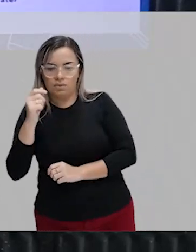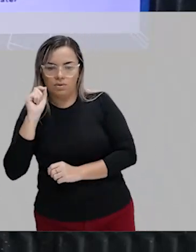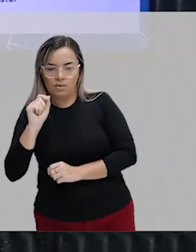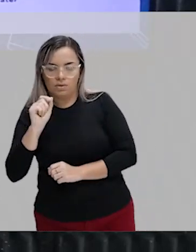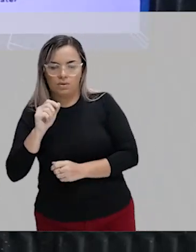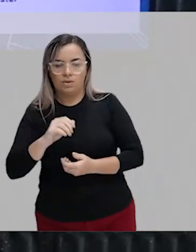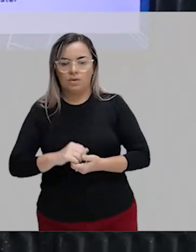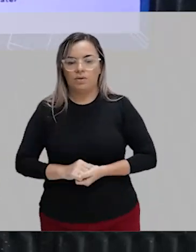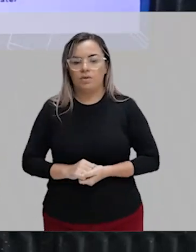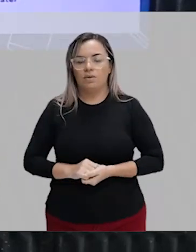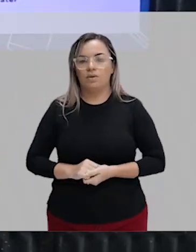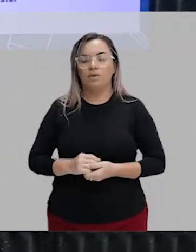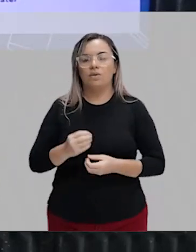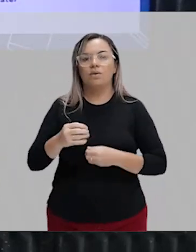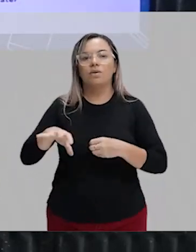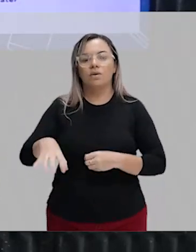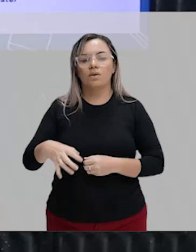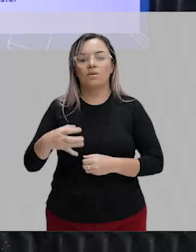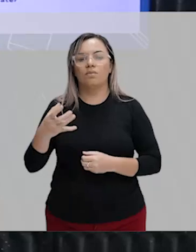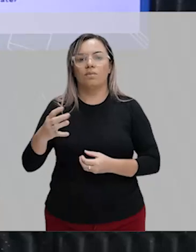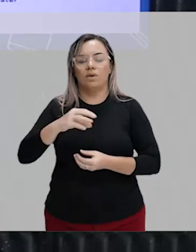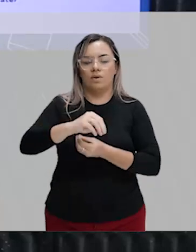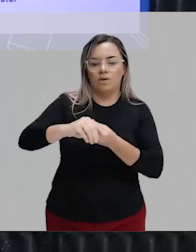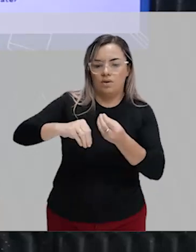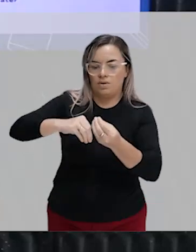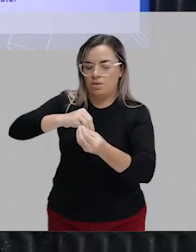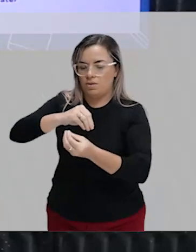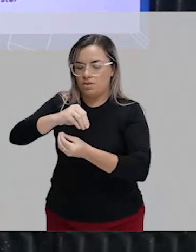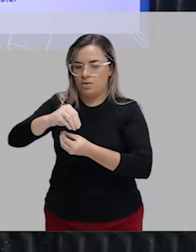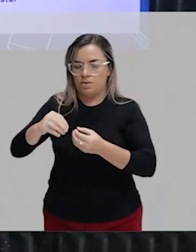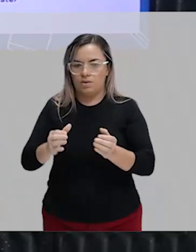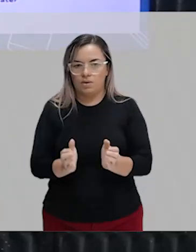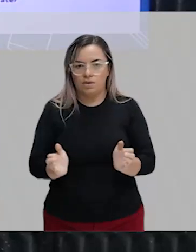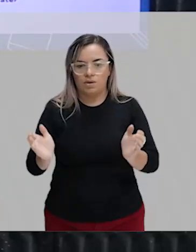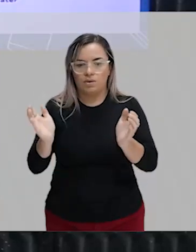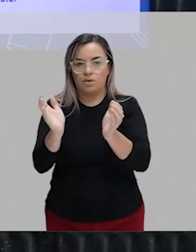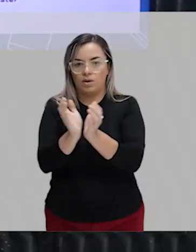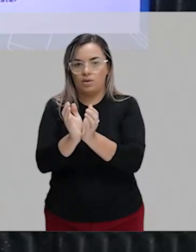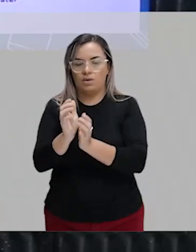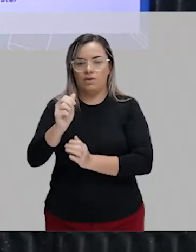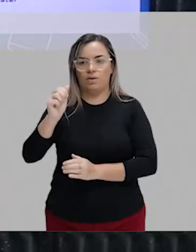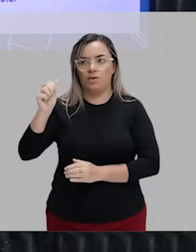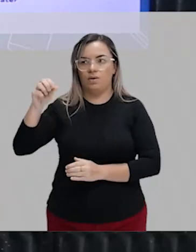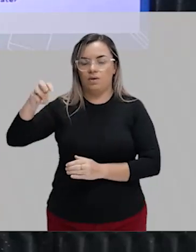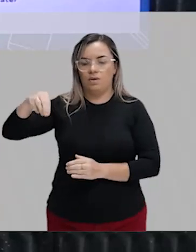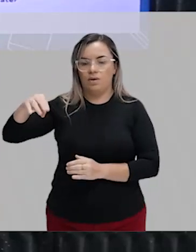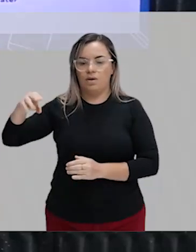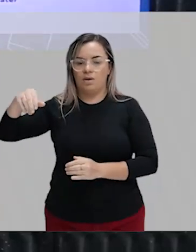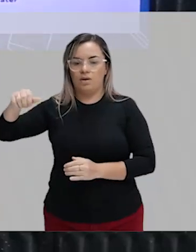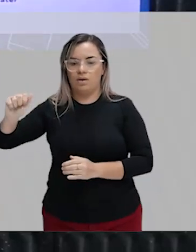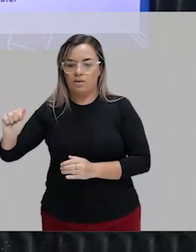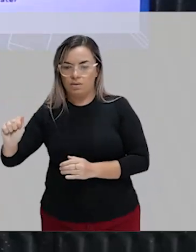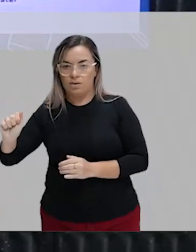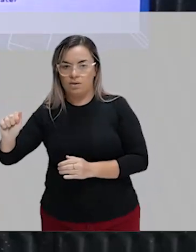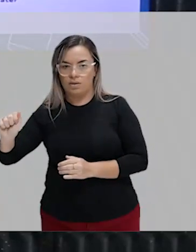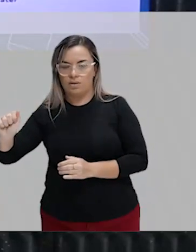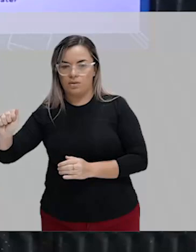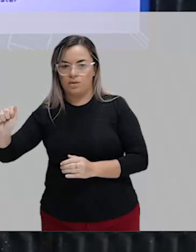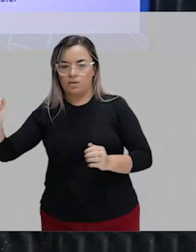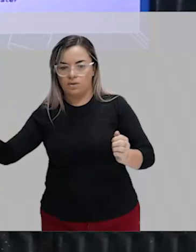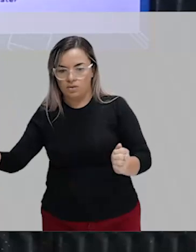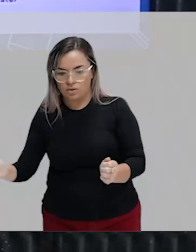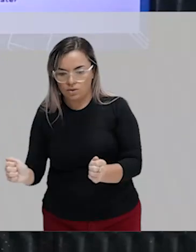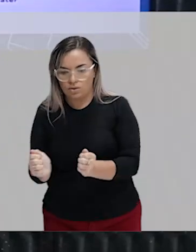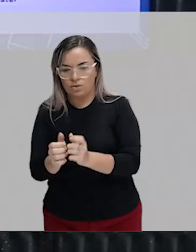a molécula de água. Então, o que acontece? O agrupamento amina desse aminoácido aqui vai